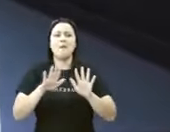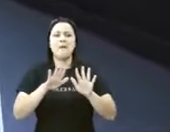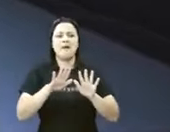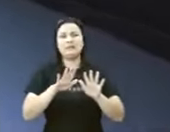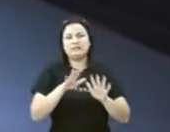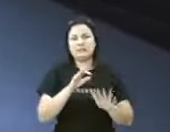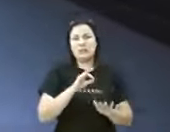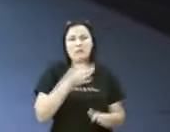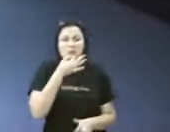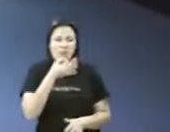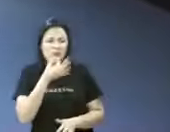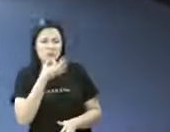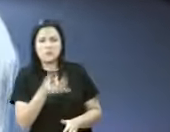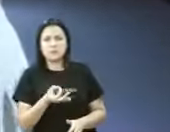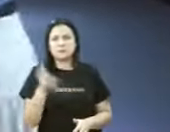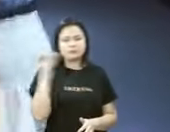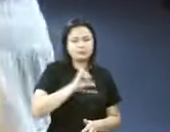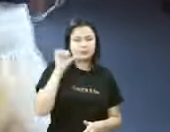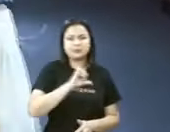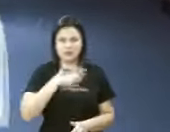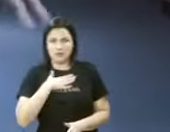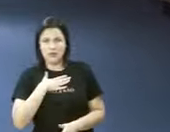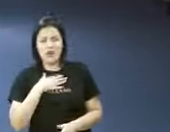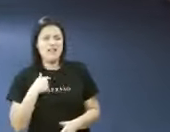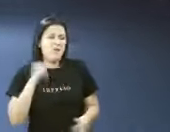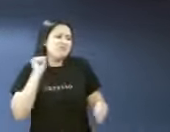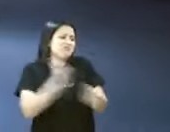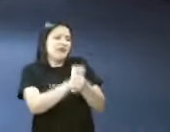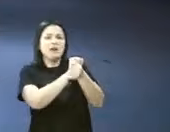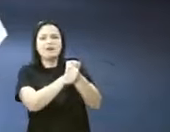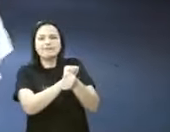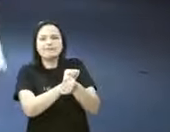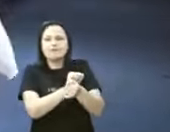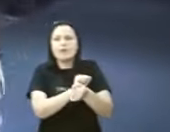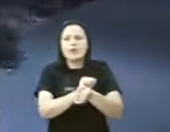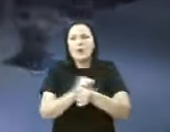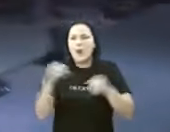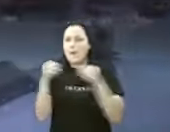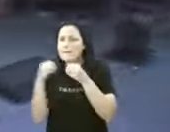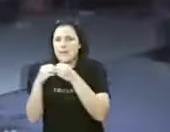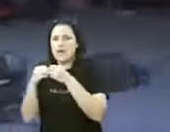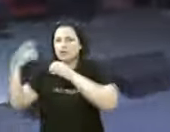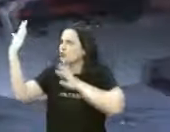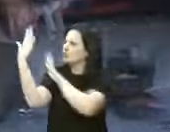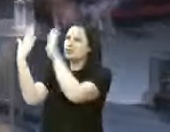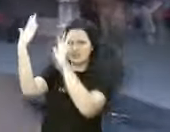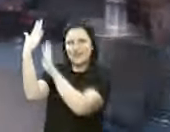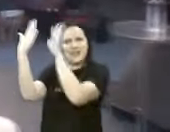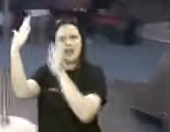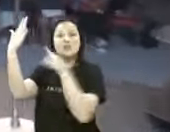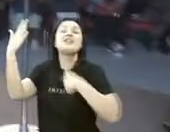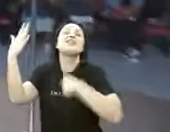do trono, porque perto do trono eu não perco tempo com as coisinhas da vida. Perto do trono eu quero dizer santo, santo,